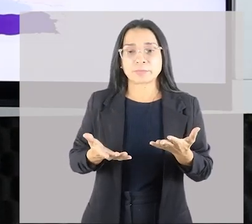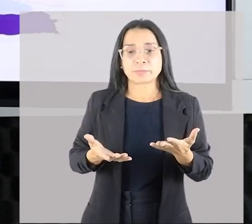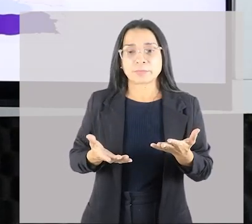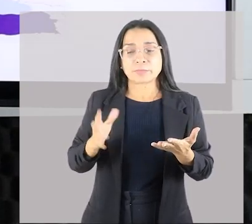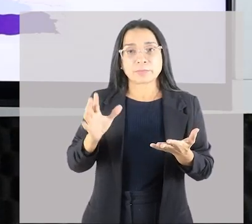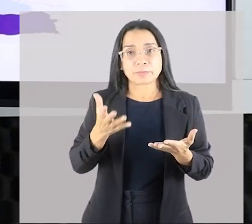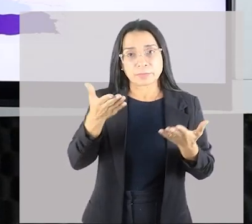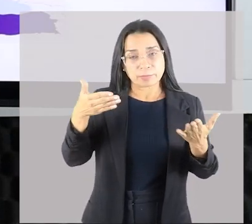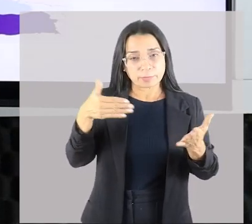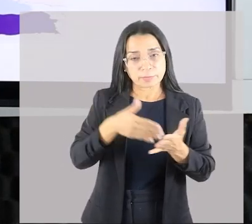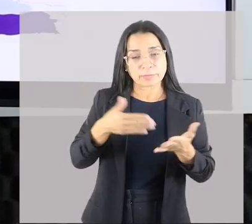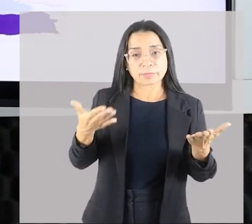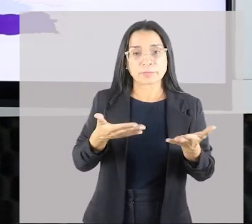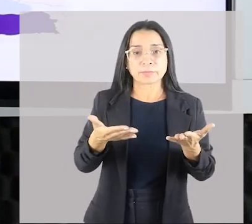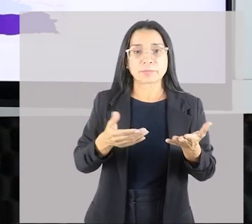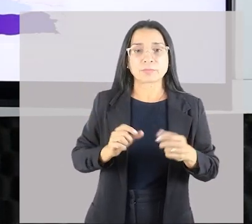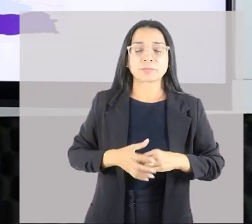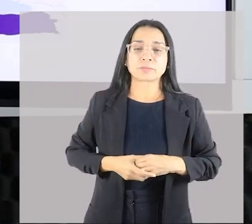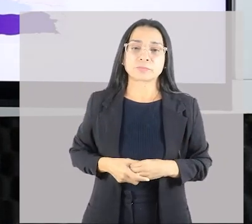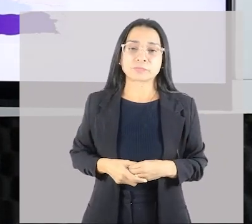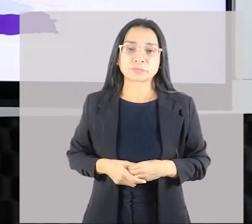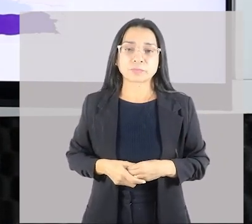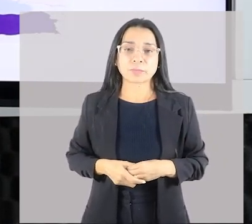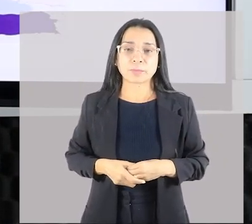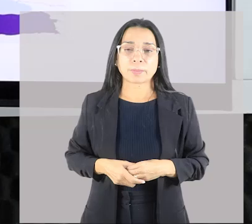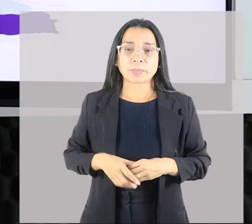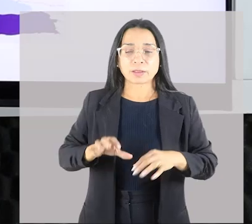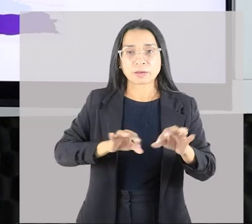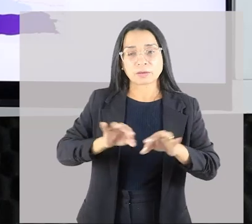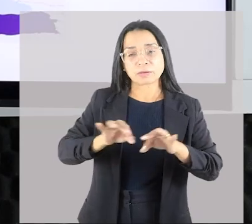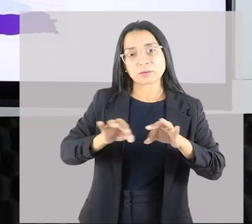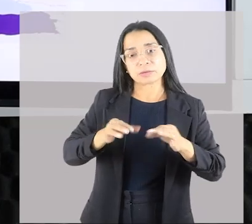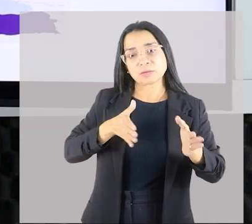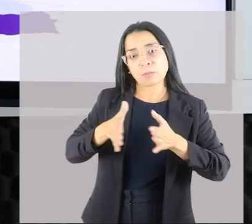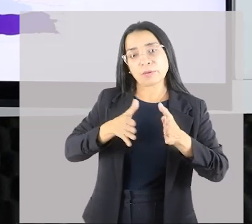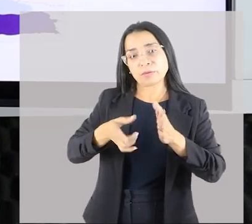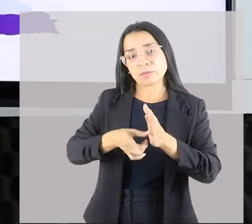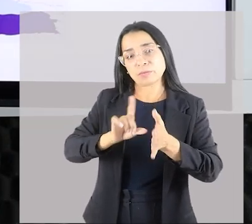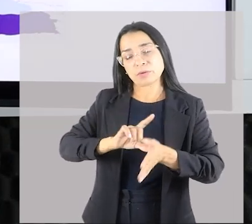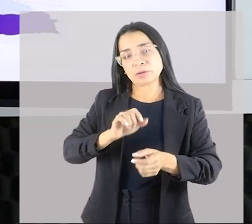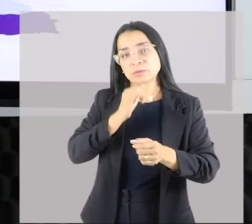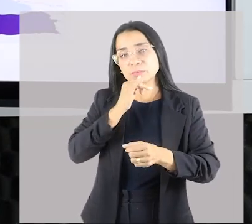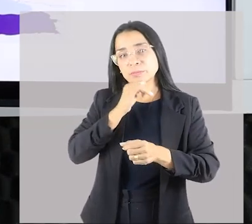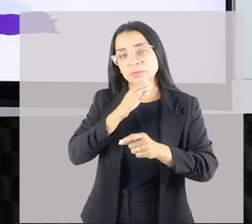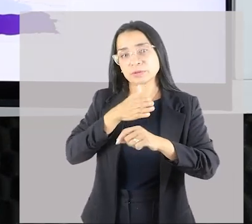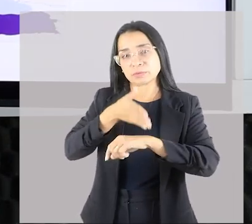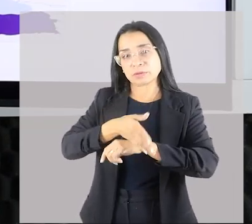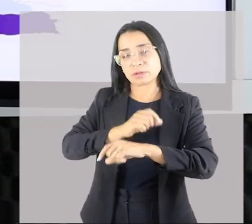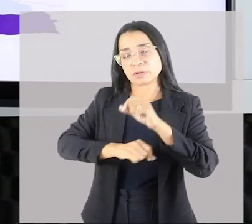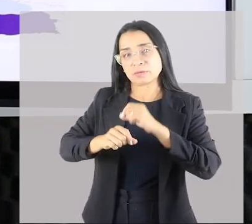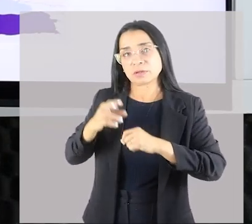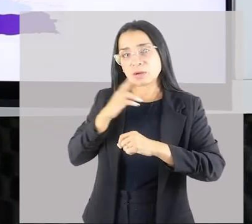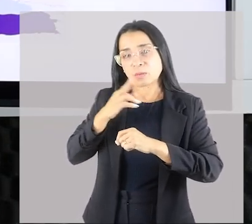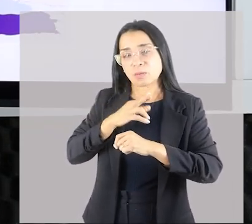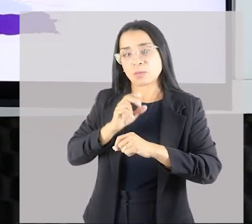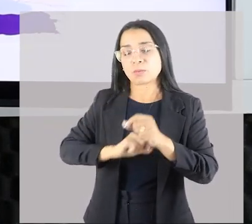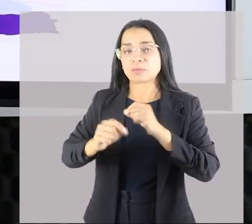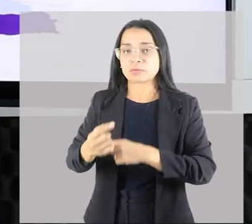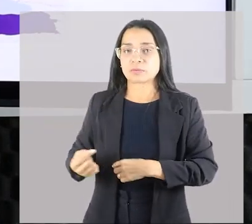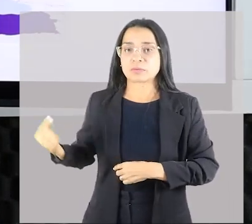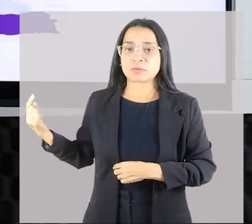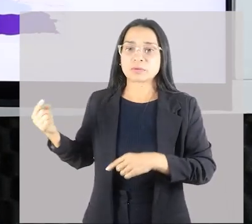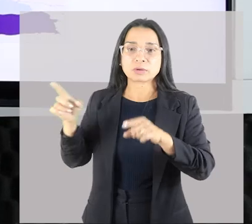dias atuais. Esse conflito ele já vem se desenhando há períodos anteriores, como por exemplo a invasão russa à região da Crimeia,